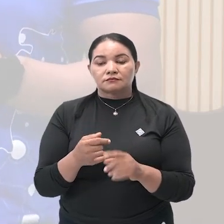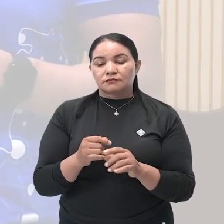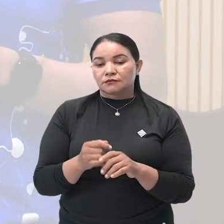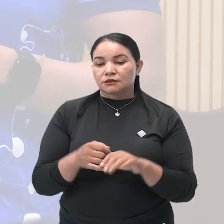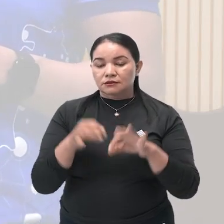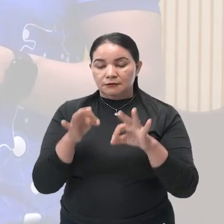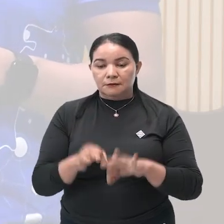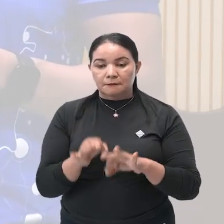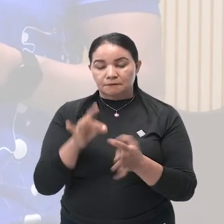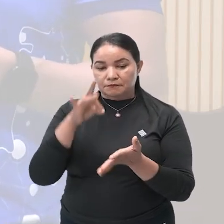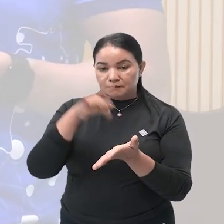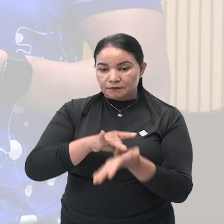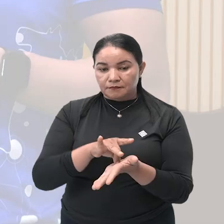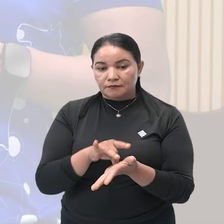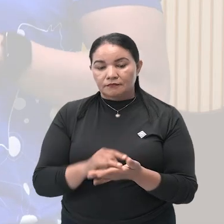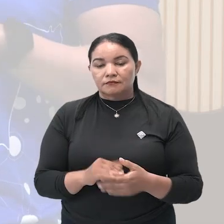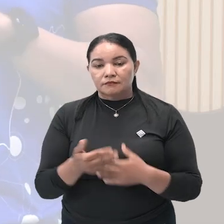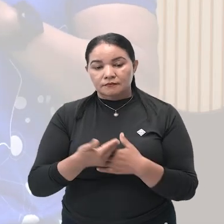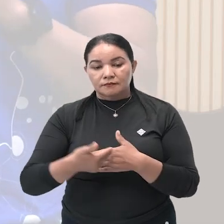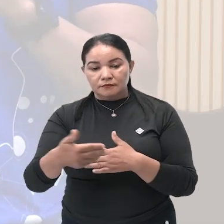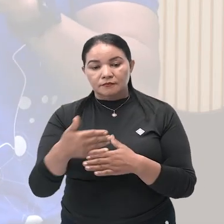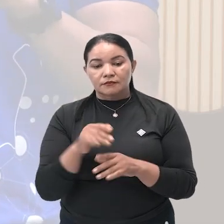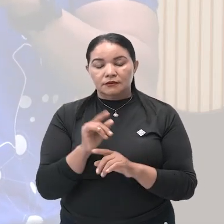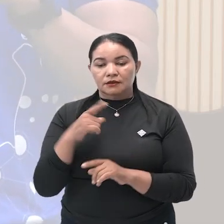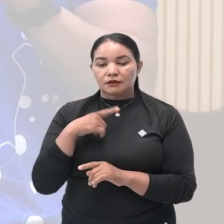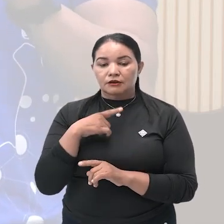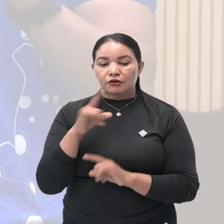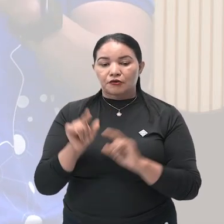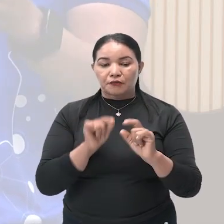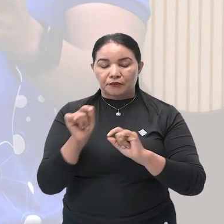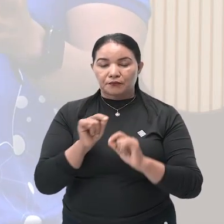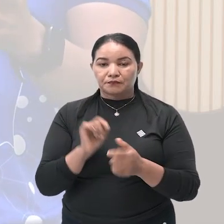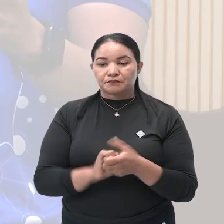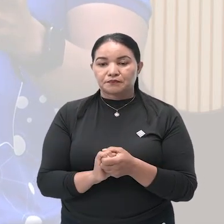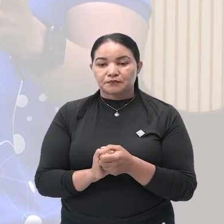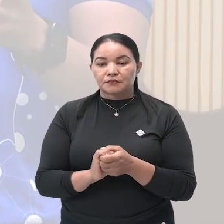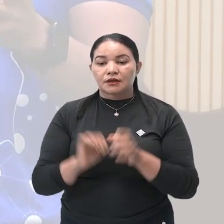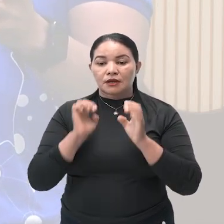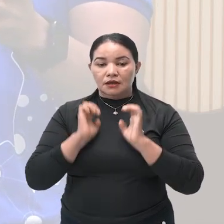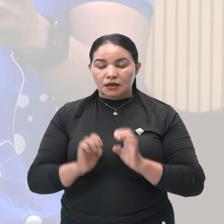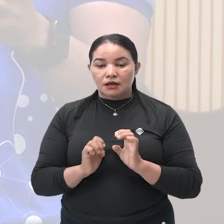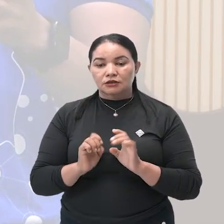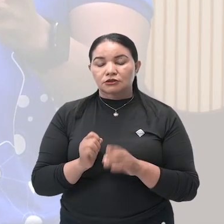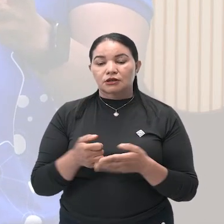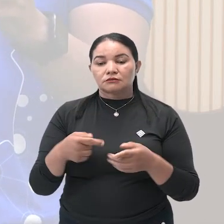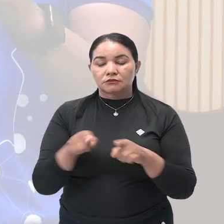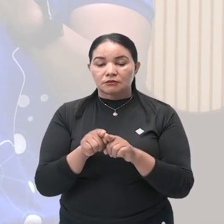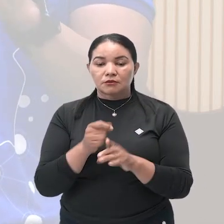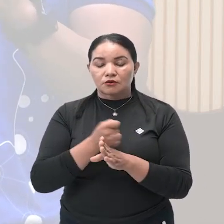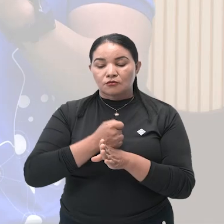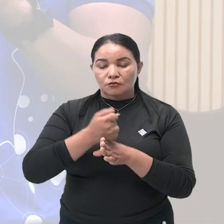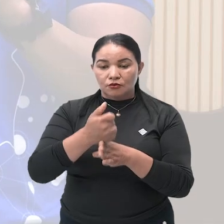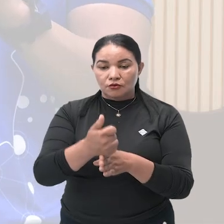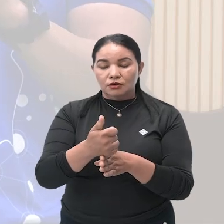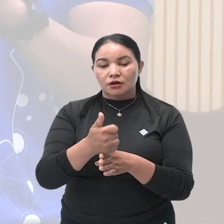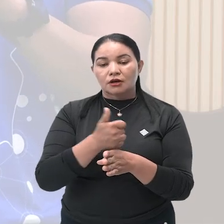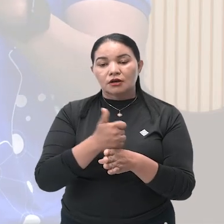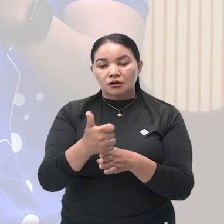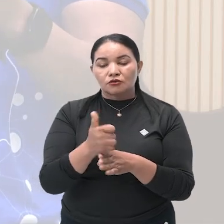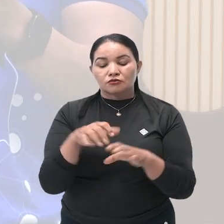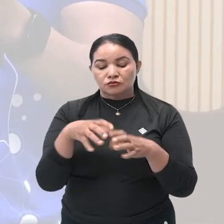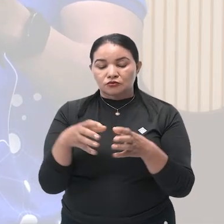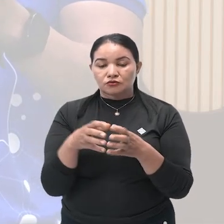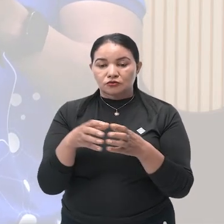tá certo? Dando continuidade, a gente vai ver agora tratar de ética e moral dos movimentos sociais